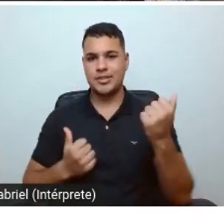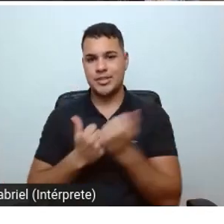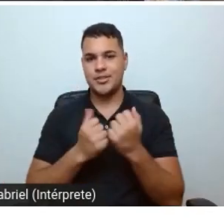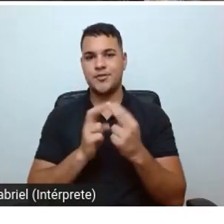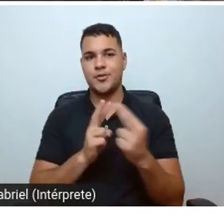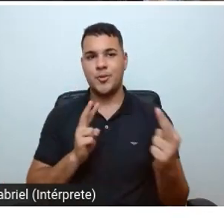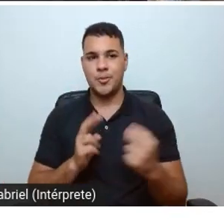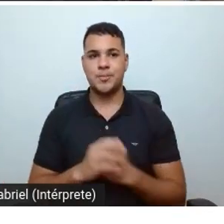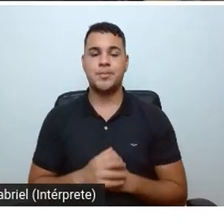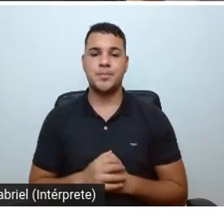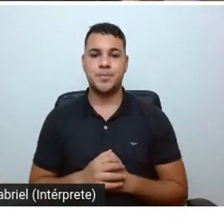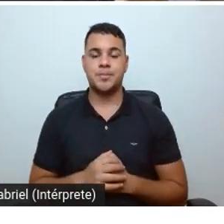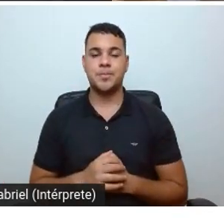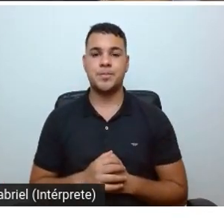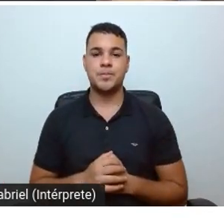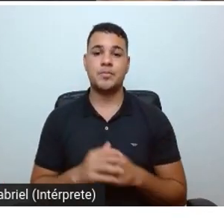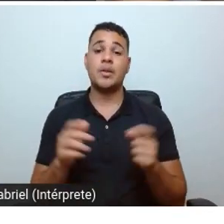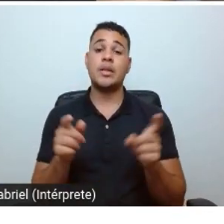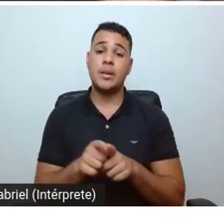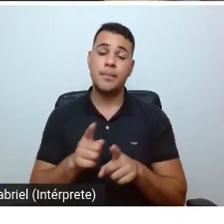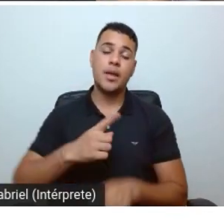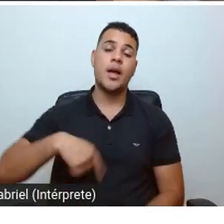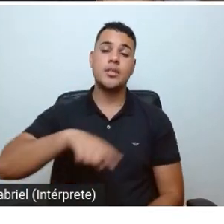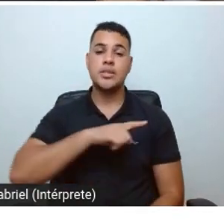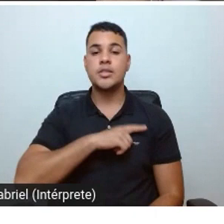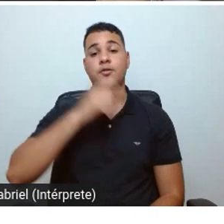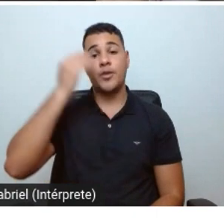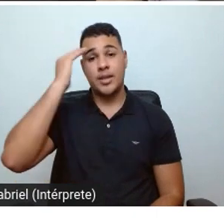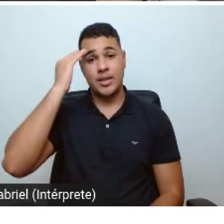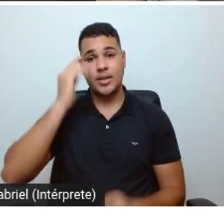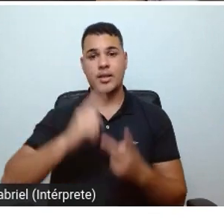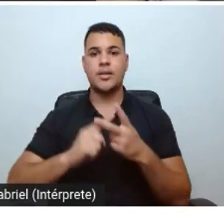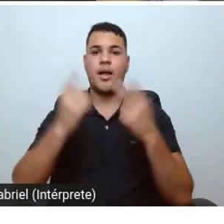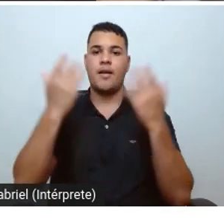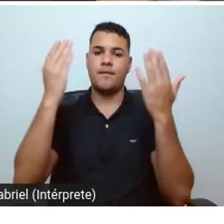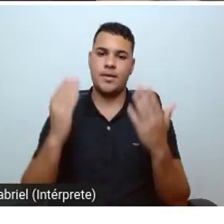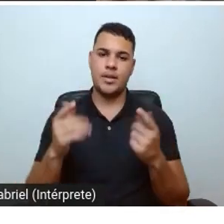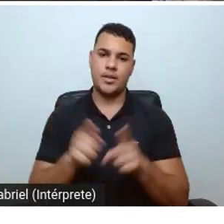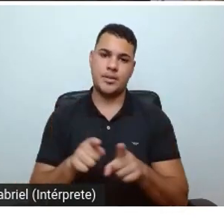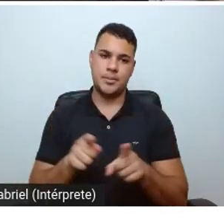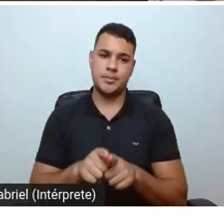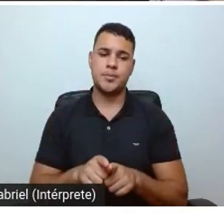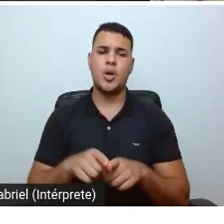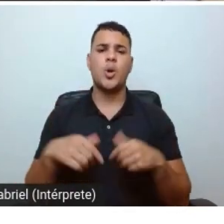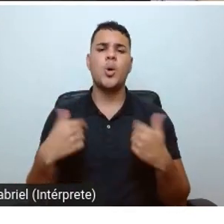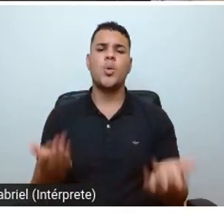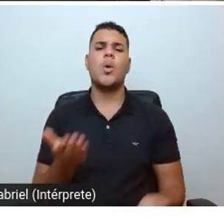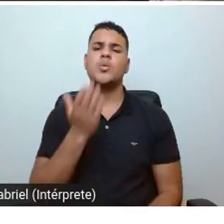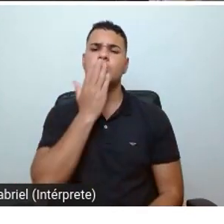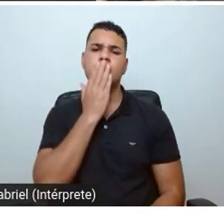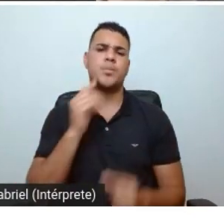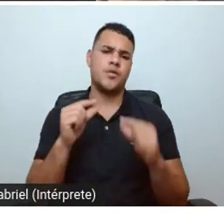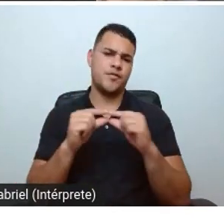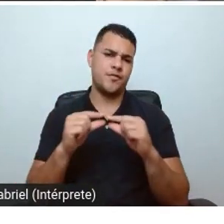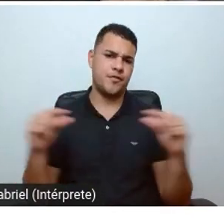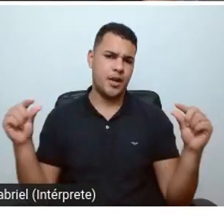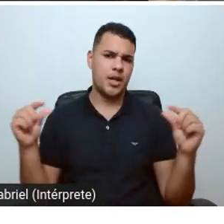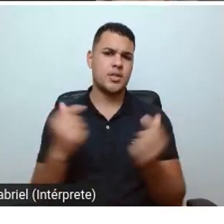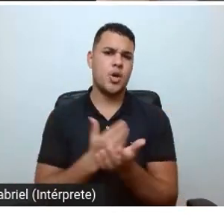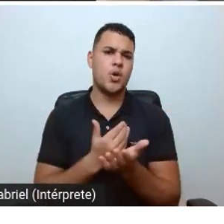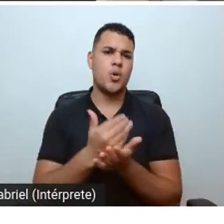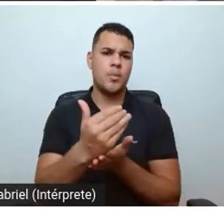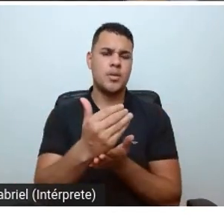E aí, claro, nós fomos entender, né, avaliar, o curador foi avaliar, que tipo de frase que começou